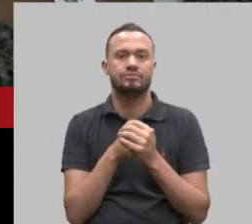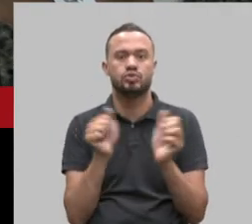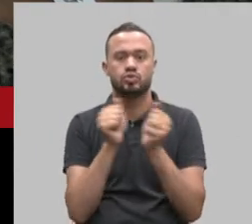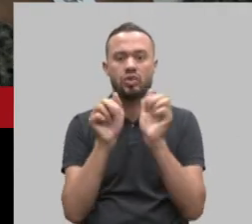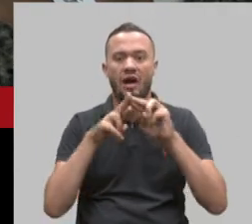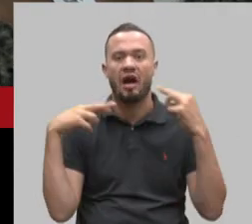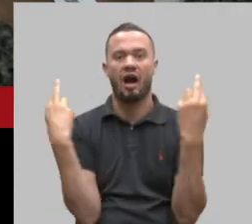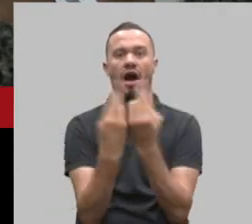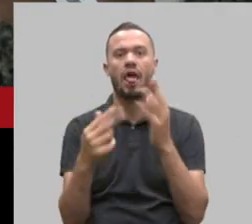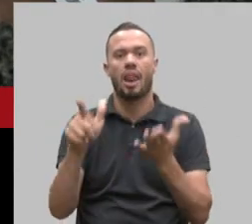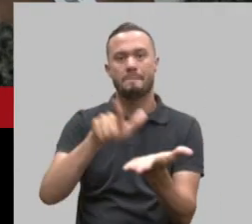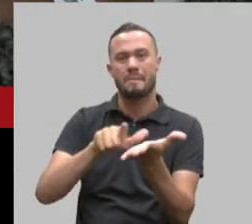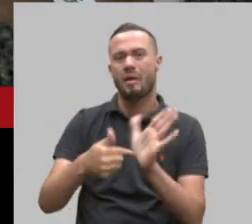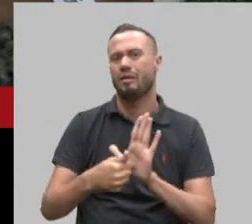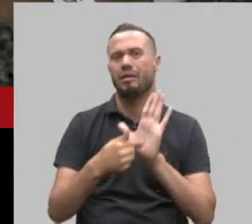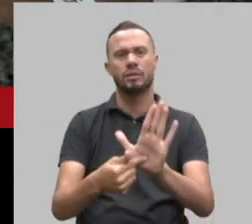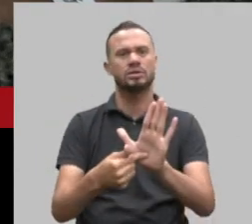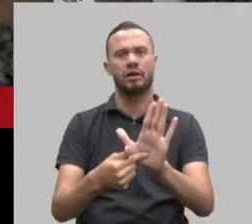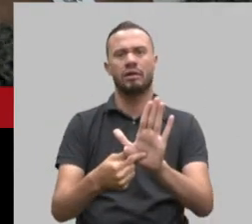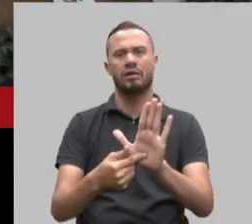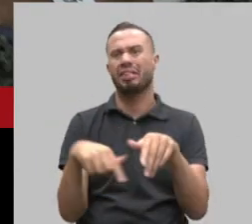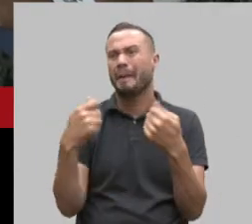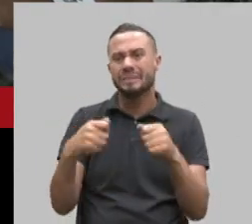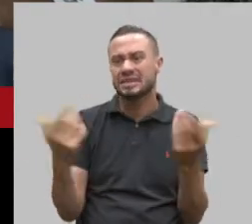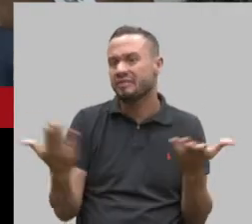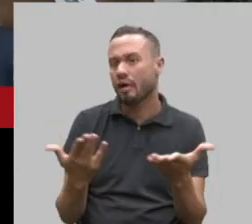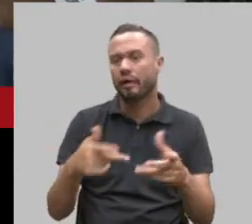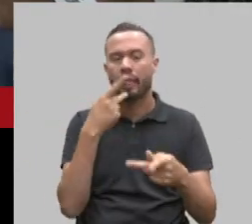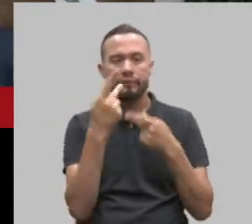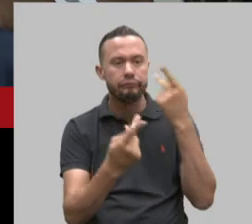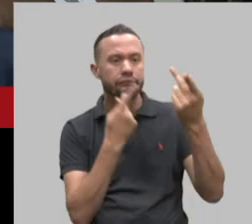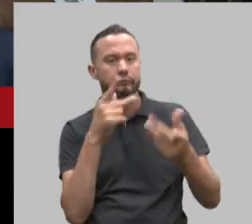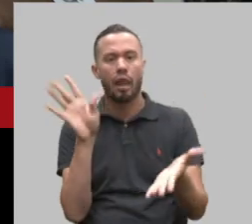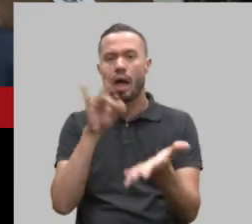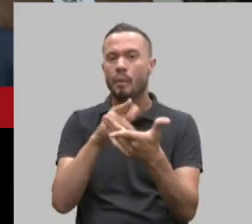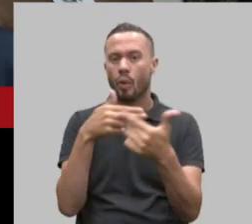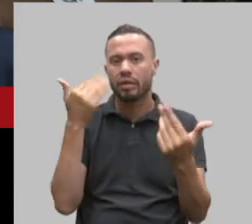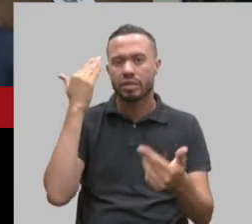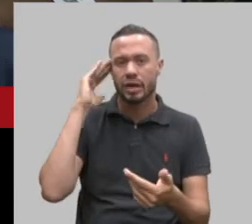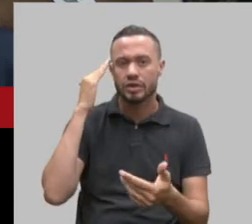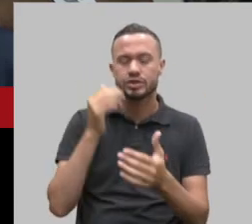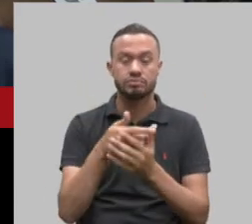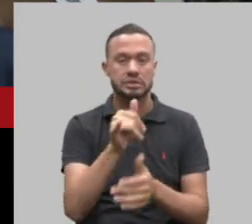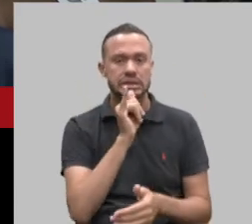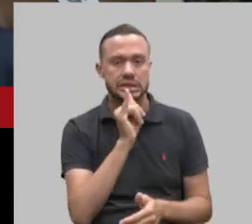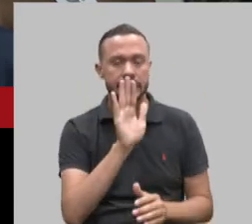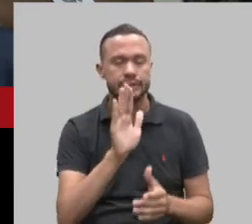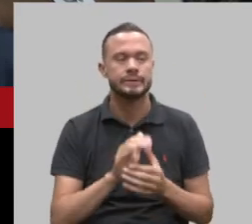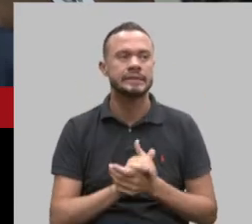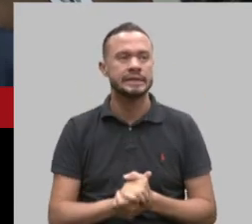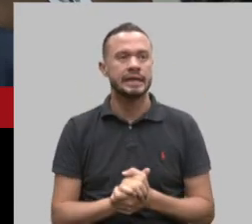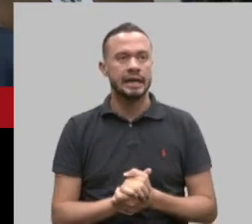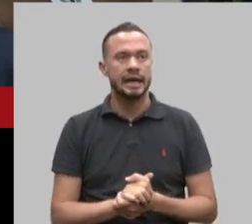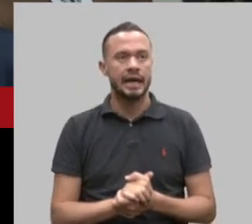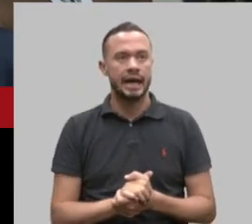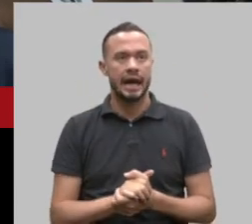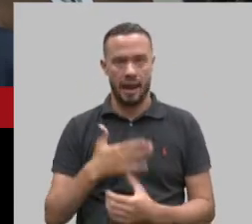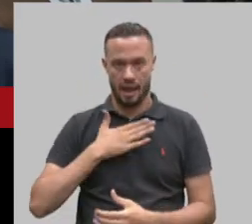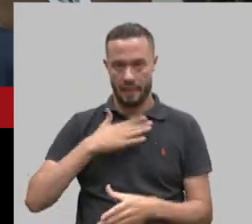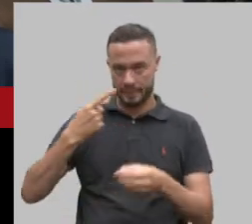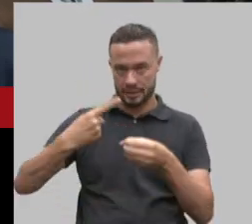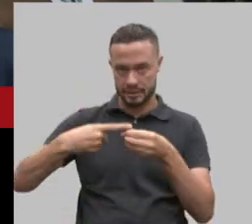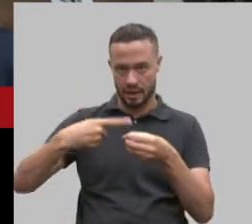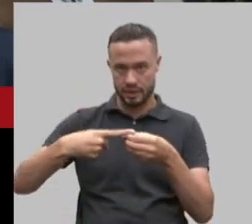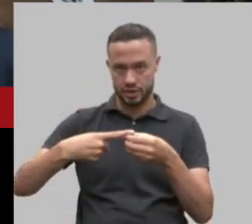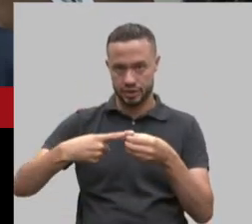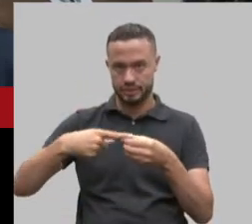papel ela nem estaria aqui entende eu vou trazer um exemplo eh na minha cidade uma